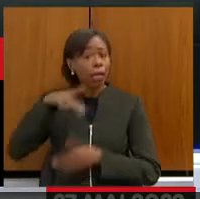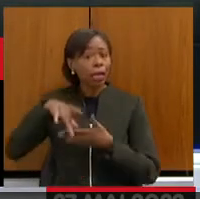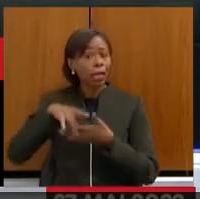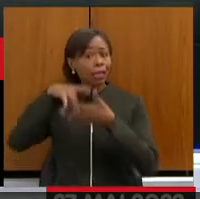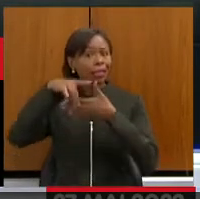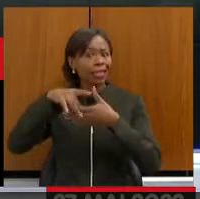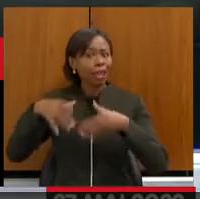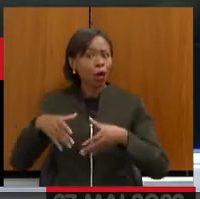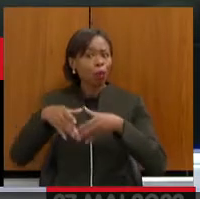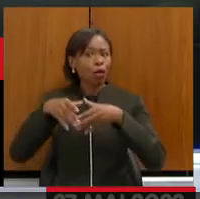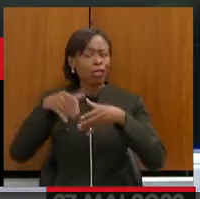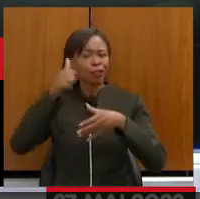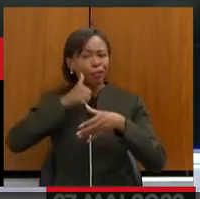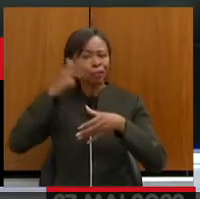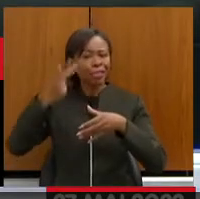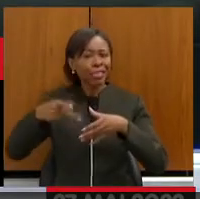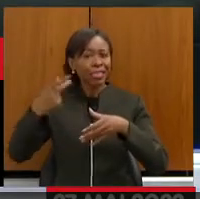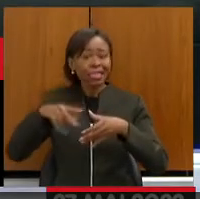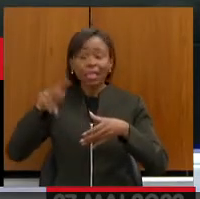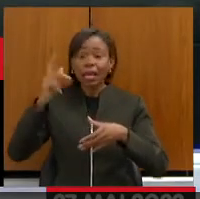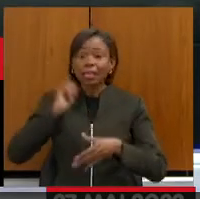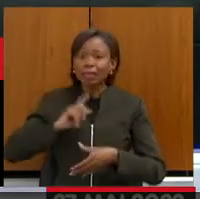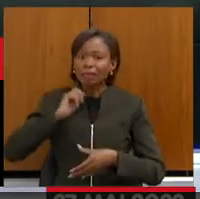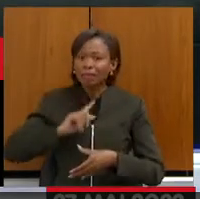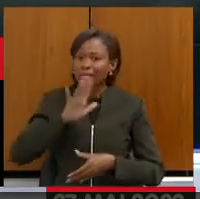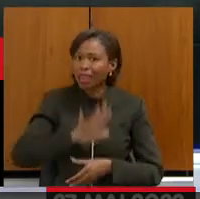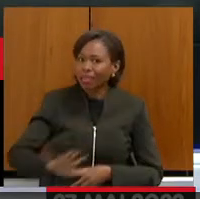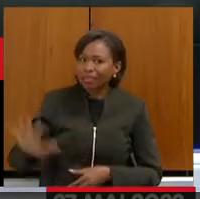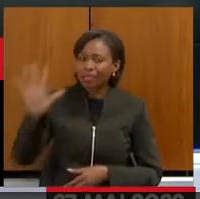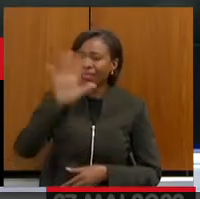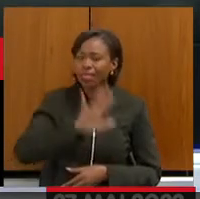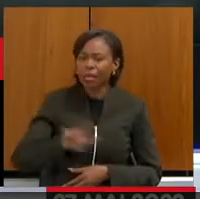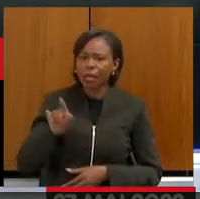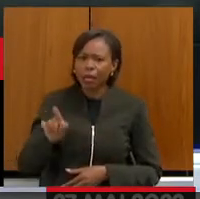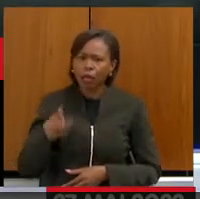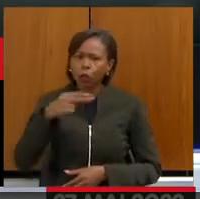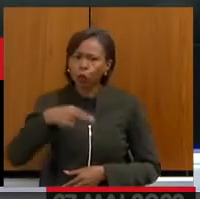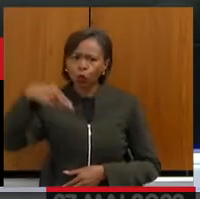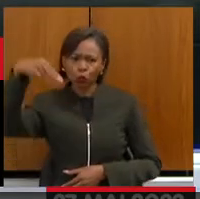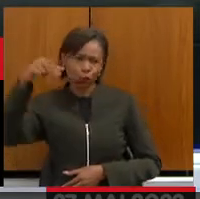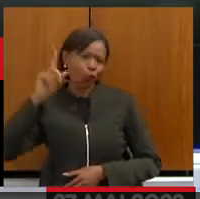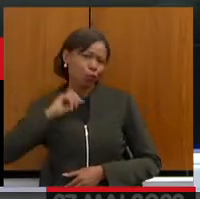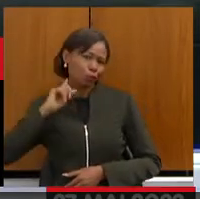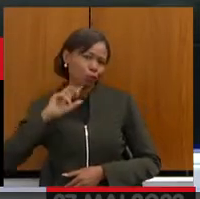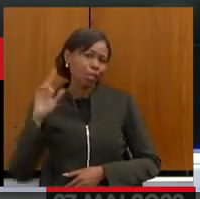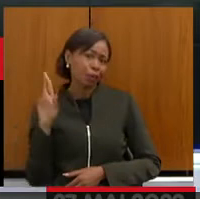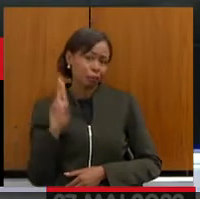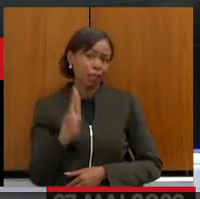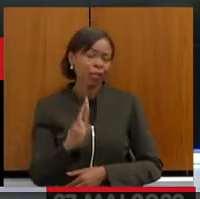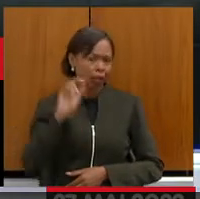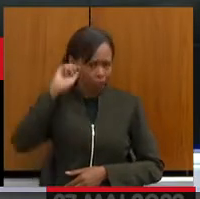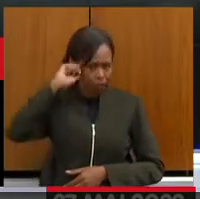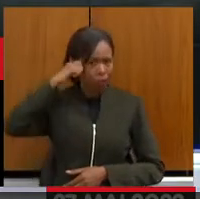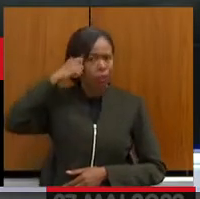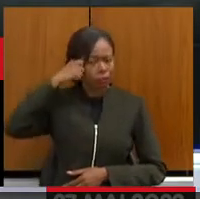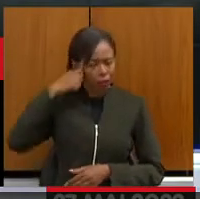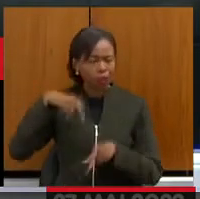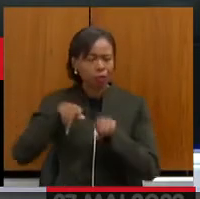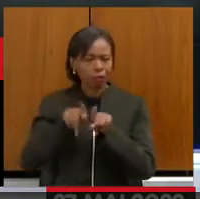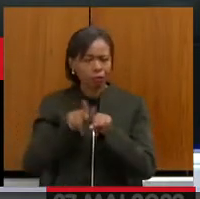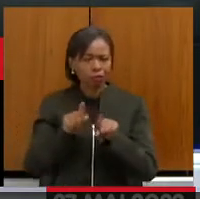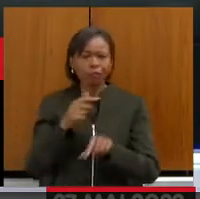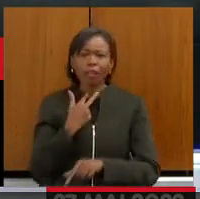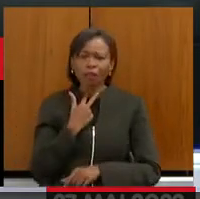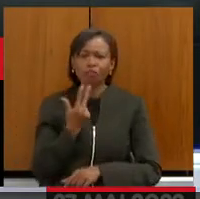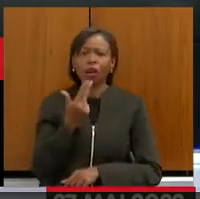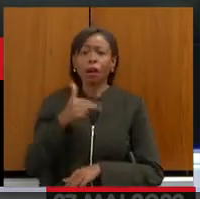da história de Minas Gerais uma mulher negra do norte de Minas representando e dando vez dando cada vez mais